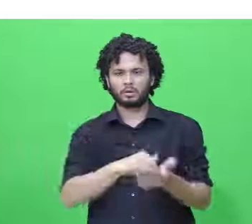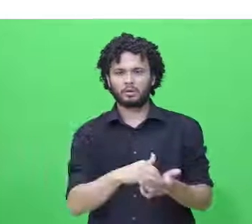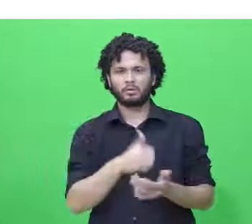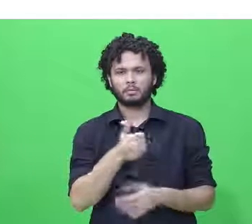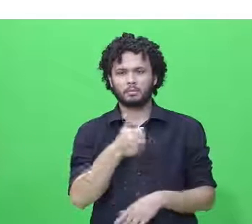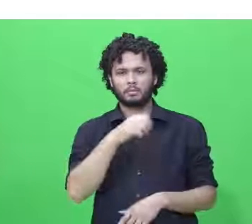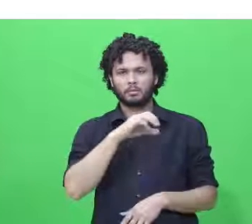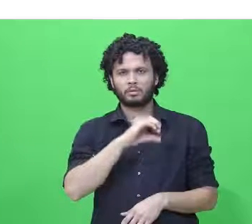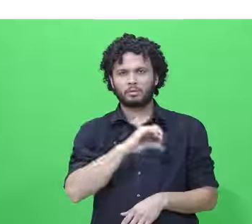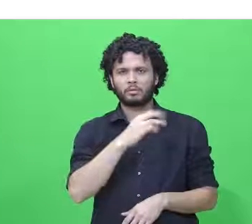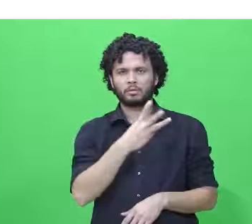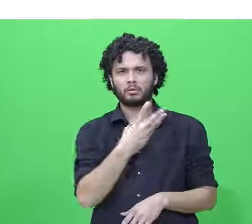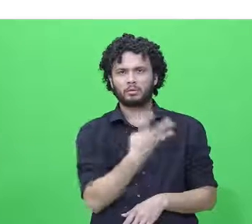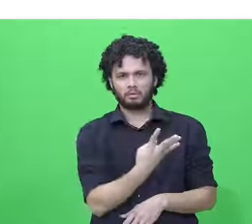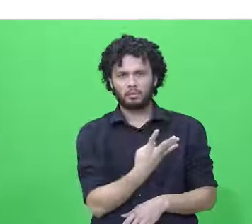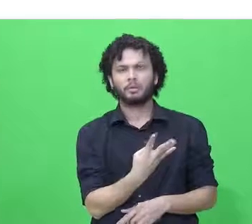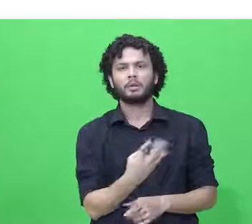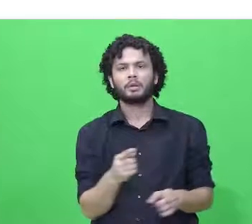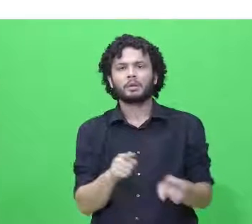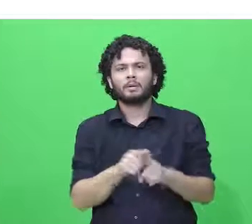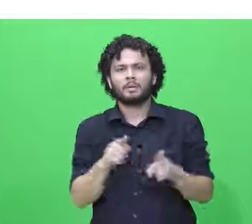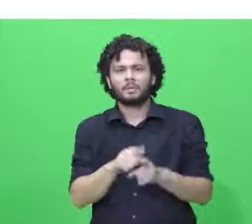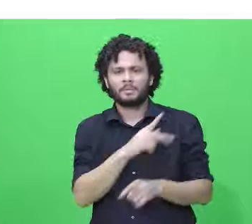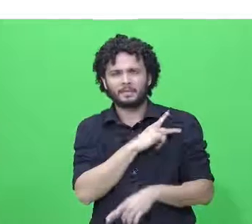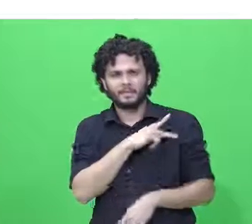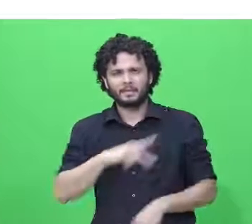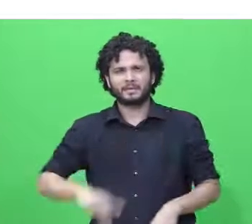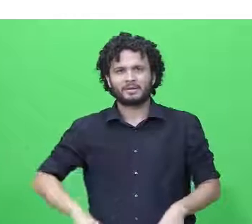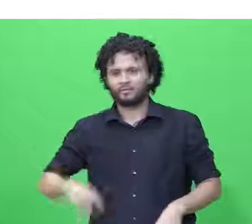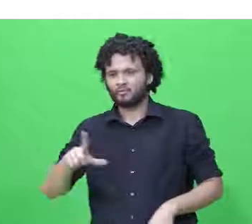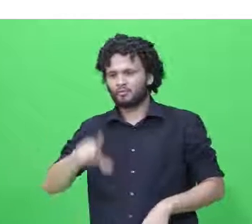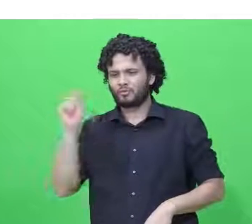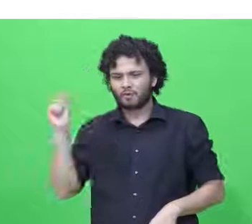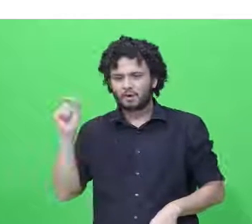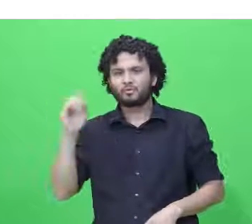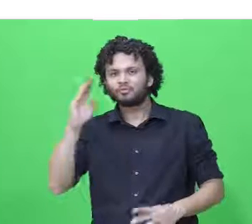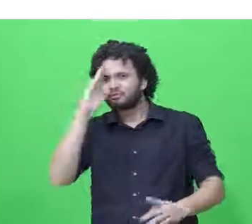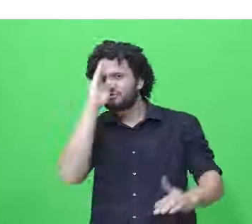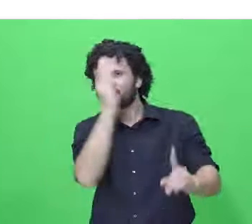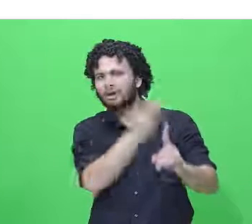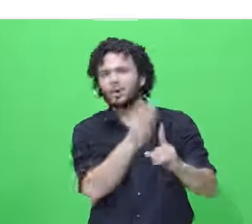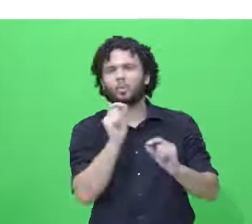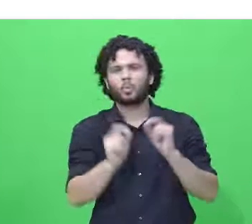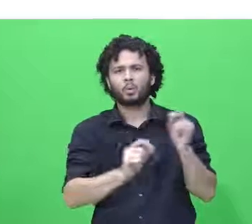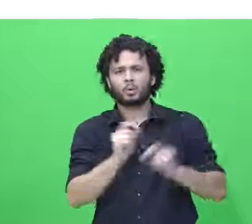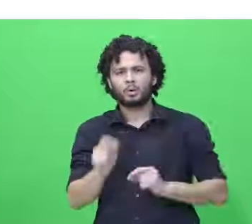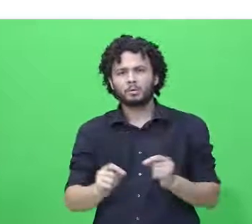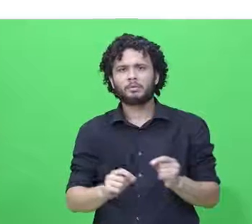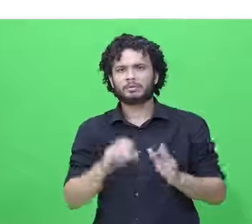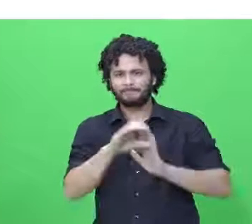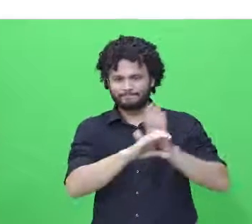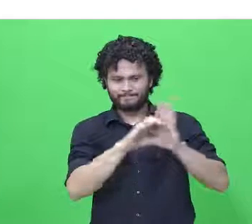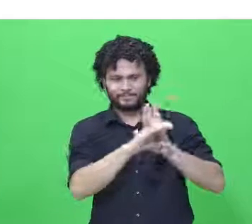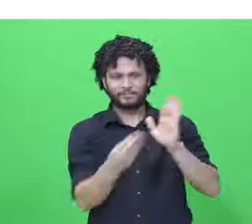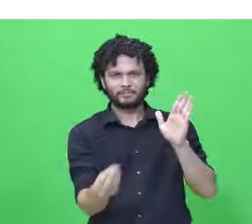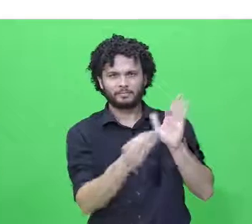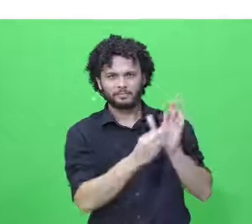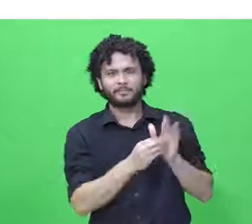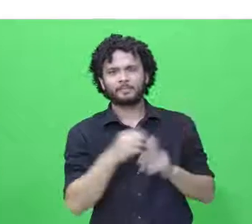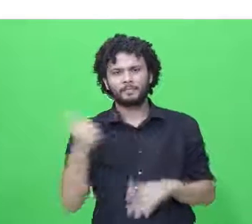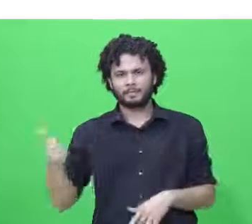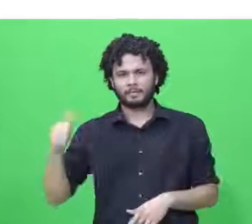1934, presidente eleito pelo voto indireto, que é justamente o seu segundo governo, que é, então, o governo constitucional, que vai